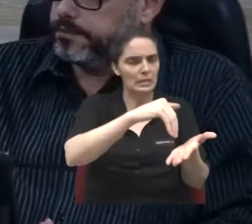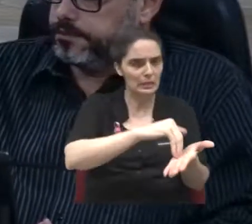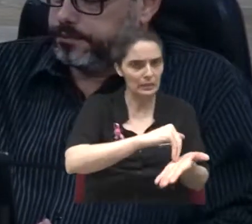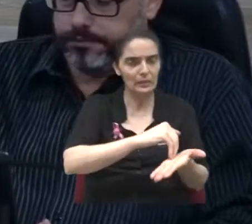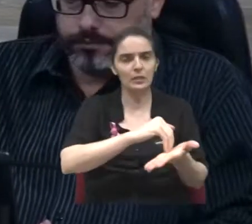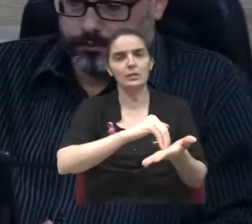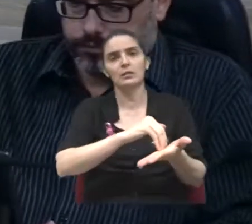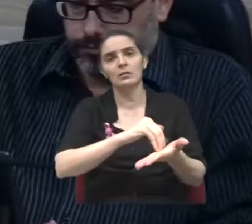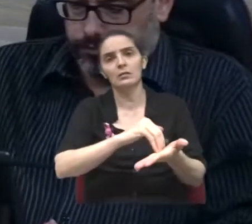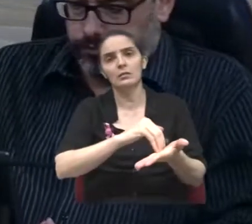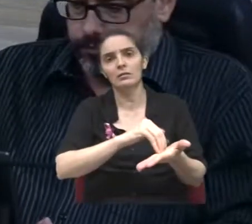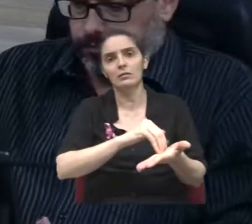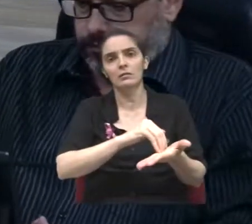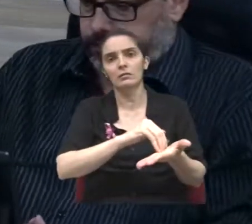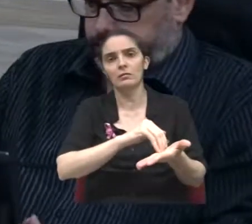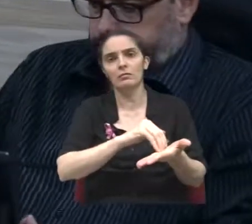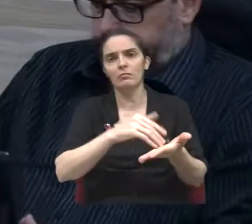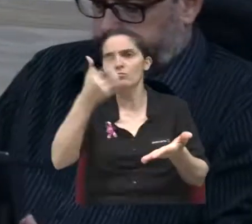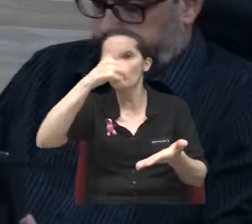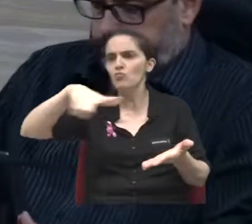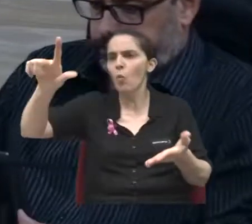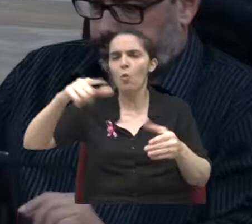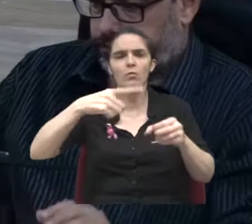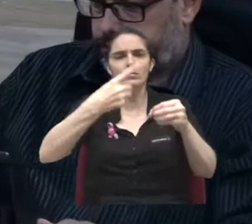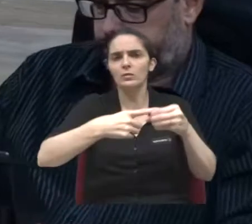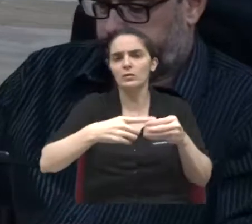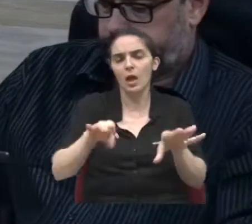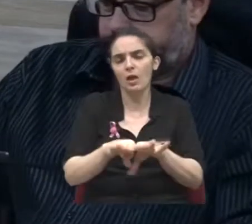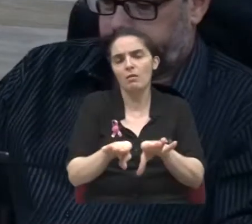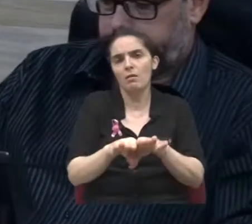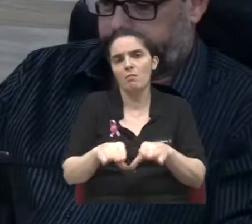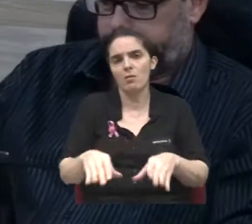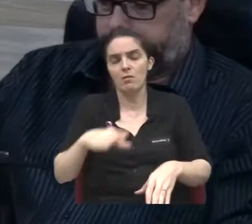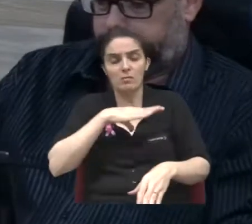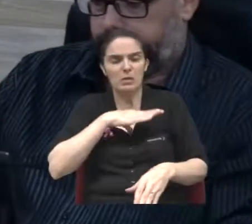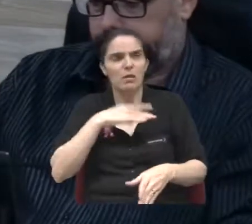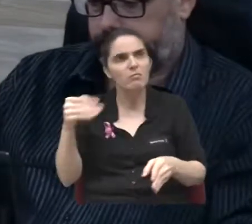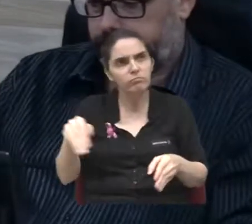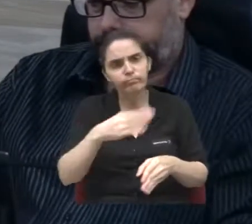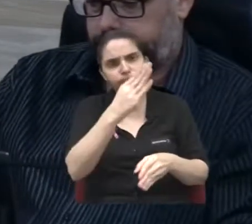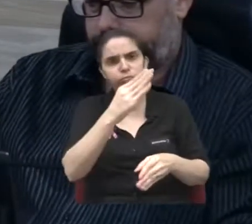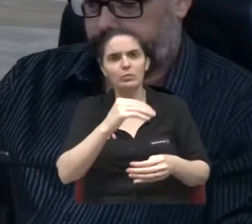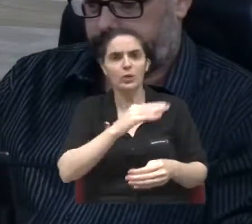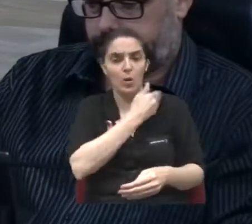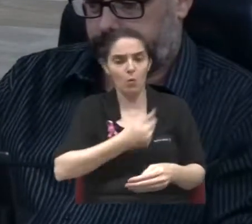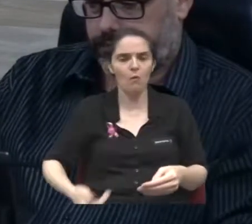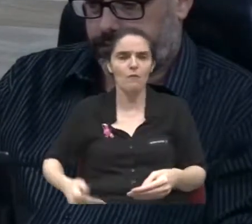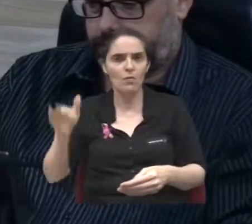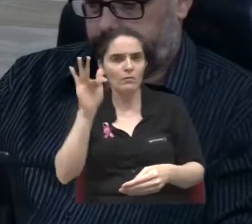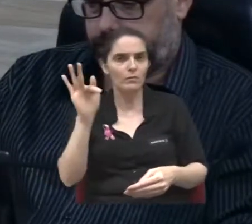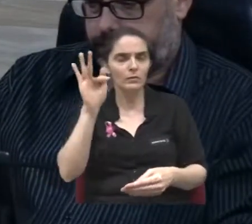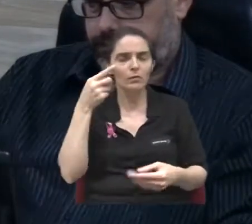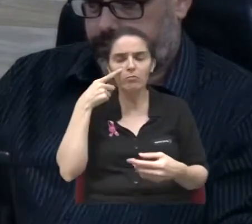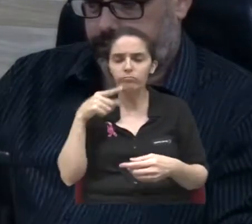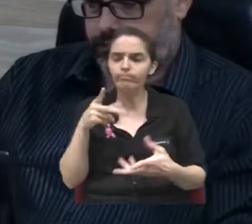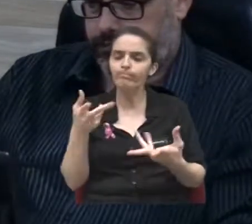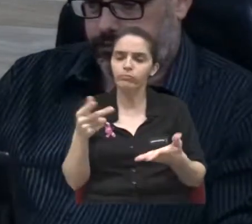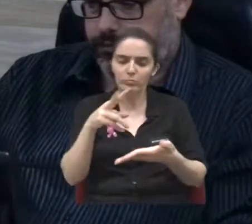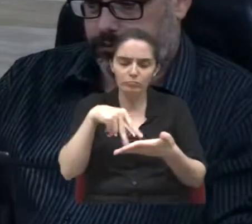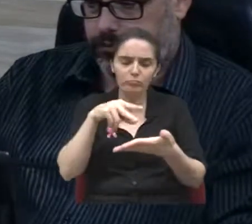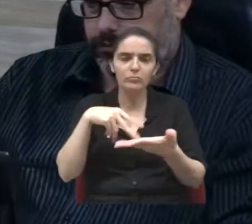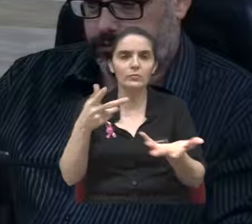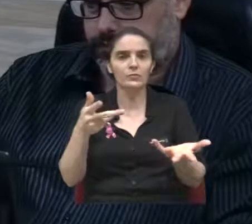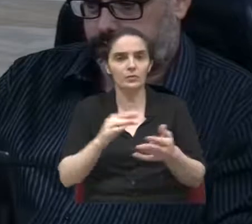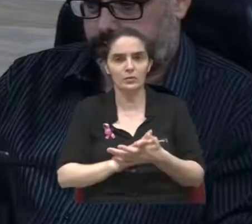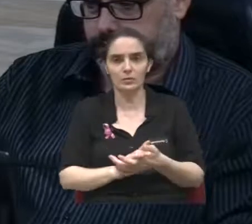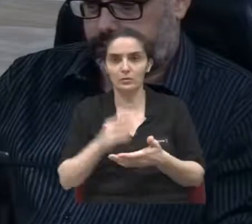de outra cidade, vai chegar de outro município. Todos pedem. Agora, nós precisamos ver para quem que eles